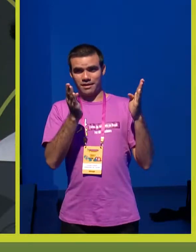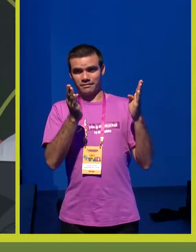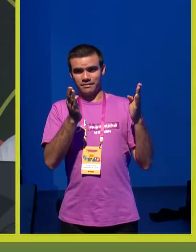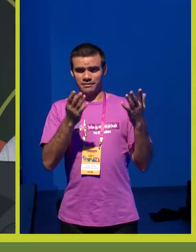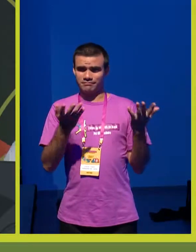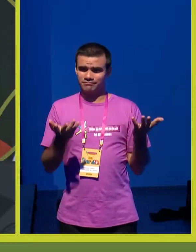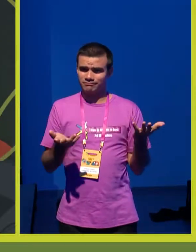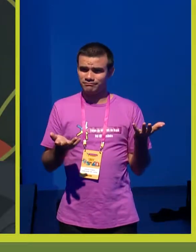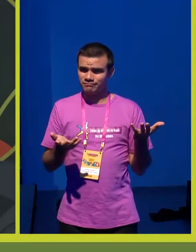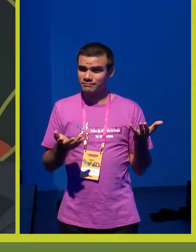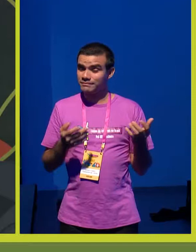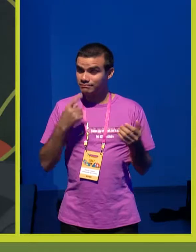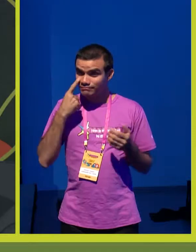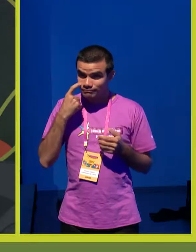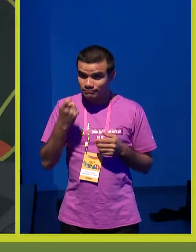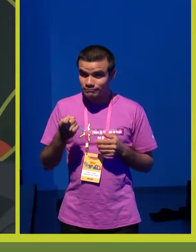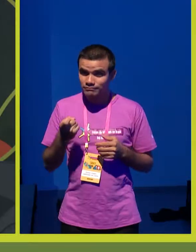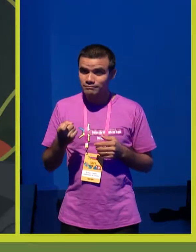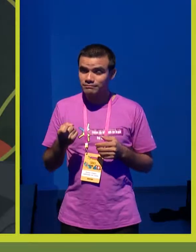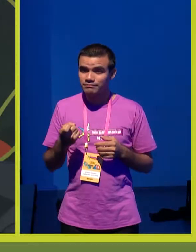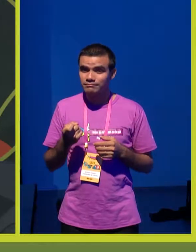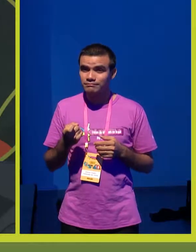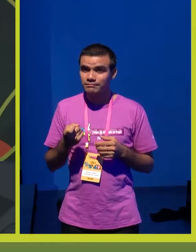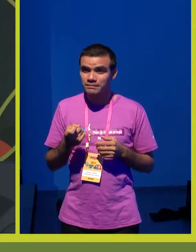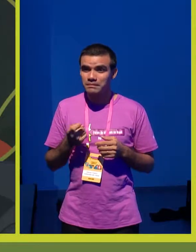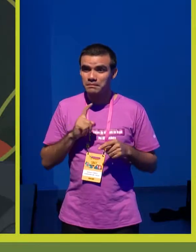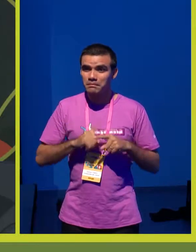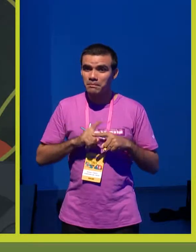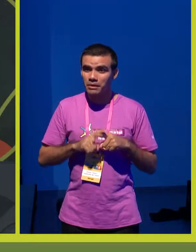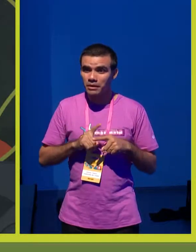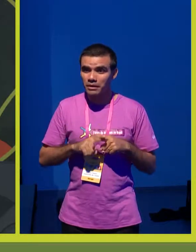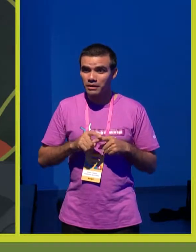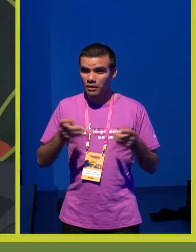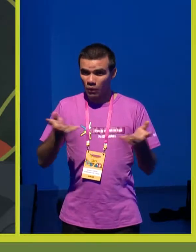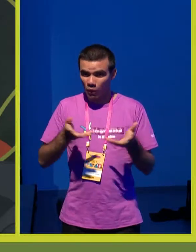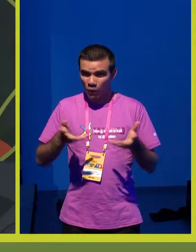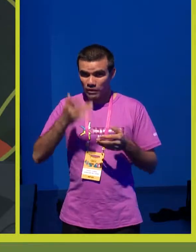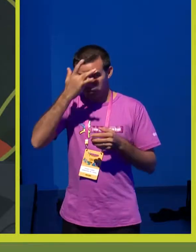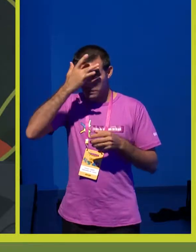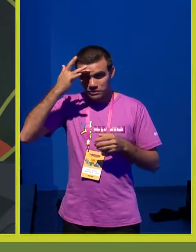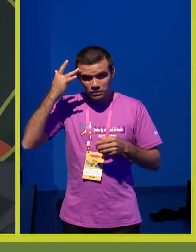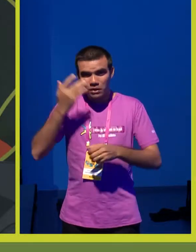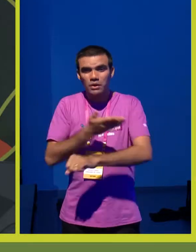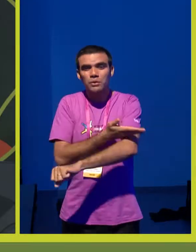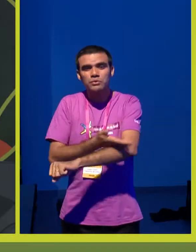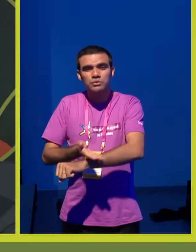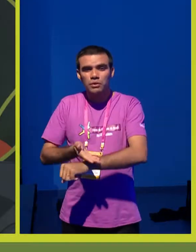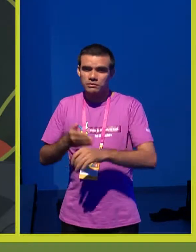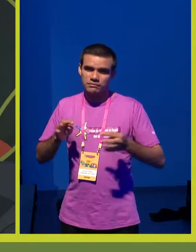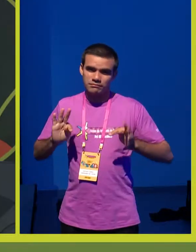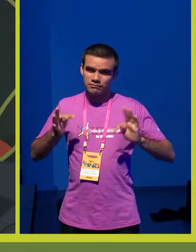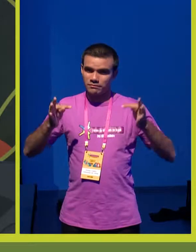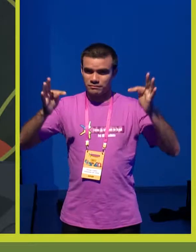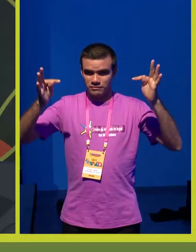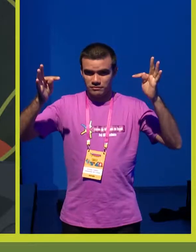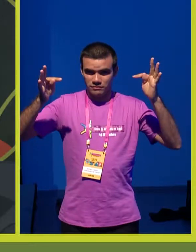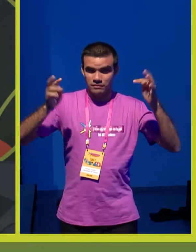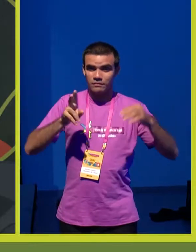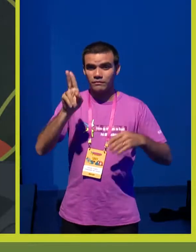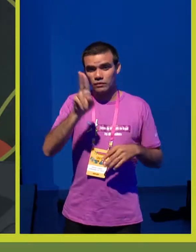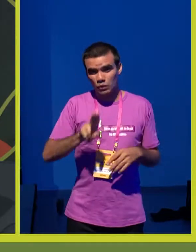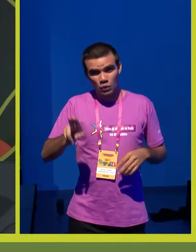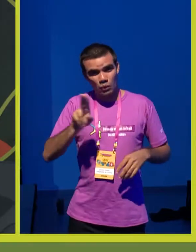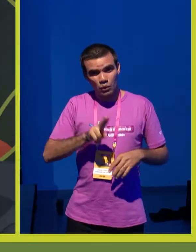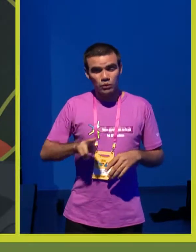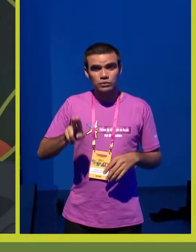isso é bem interessante porque as pessoas hoje elas se acostumaram com a tecnologia estão fazendo o